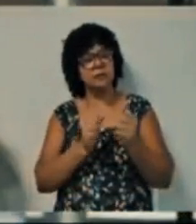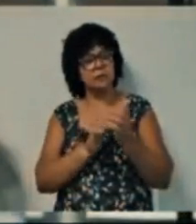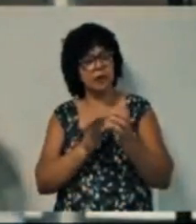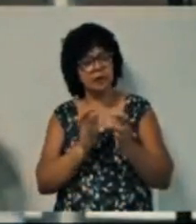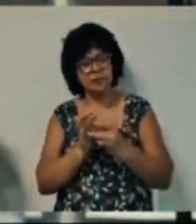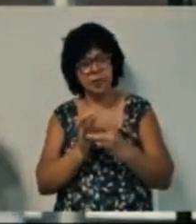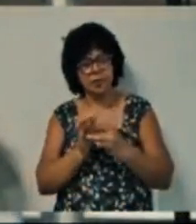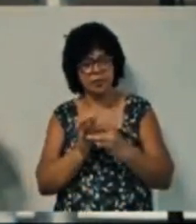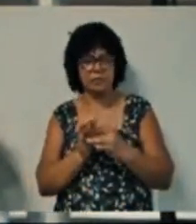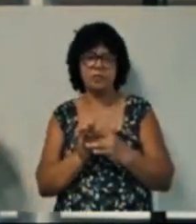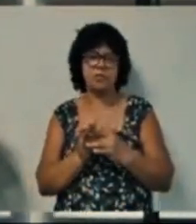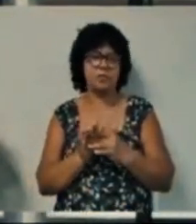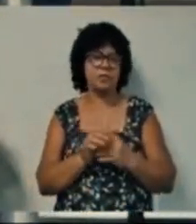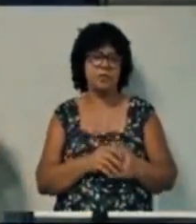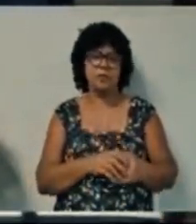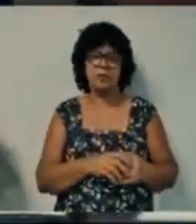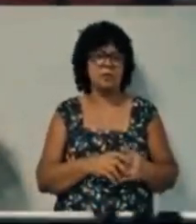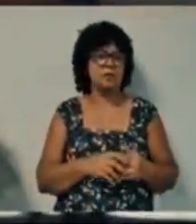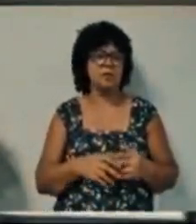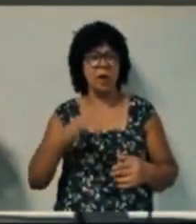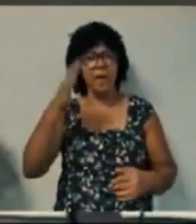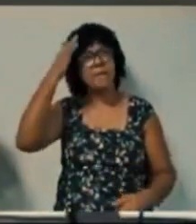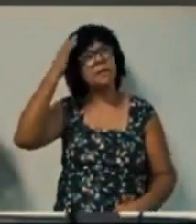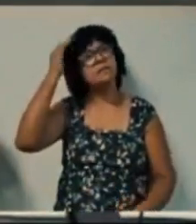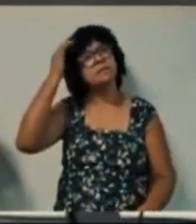é consequência.